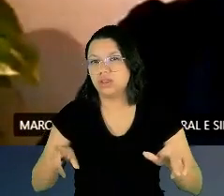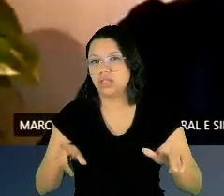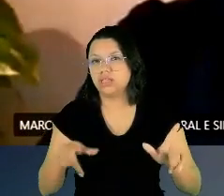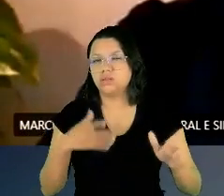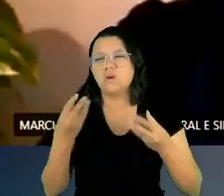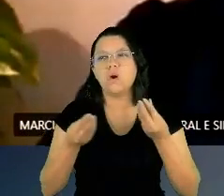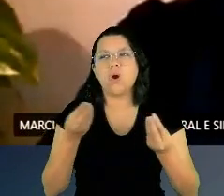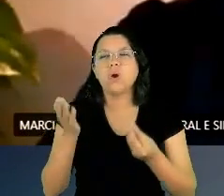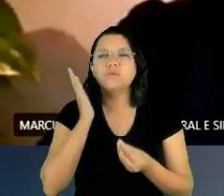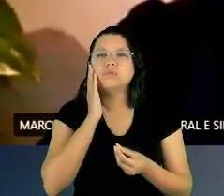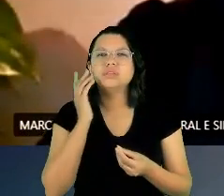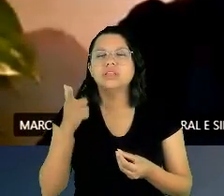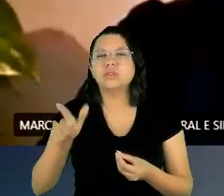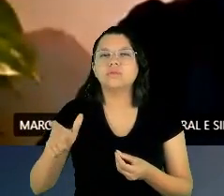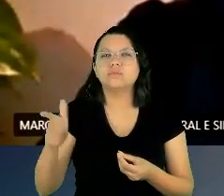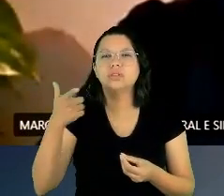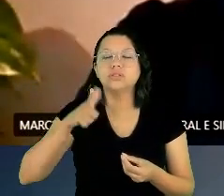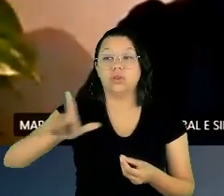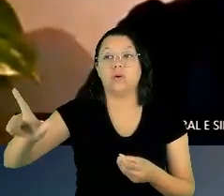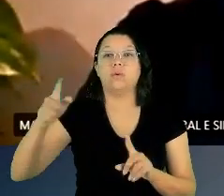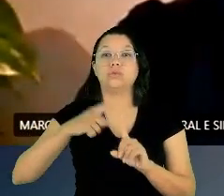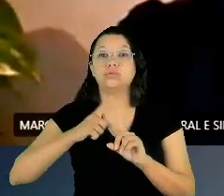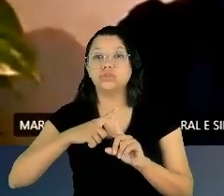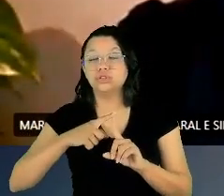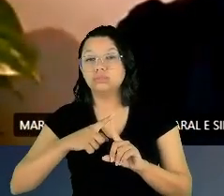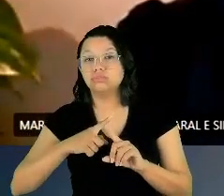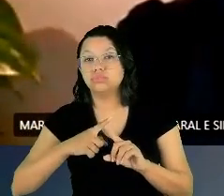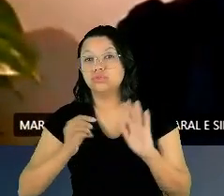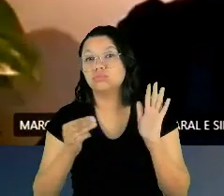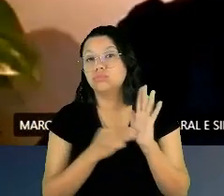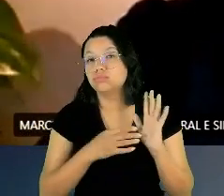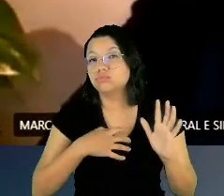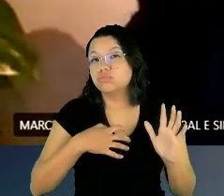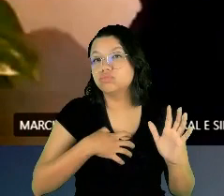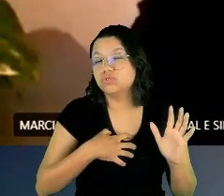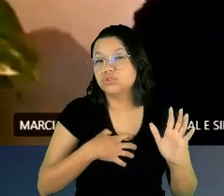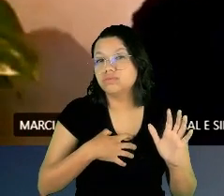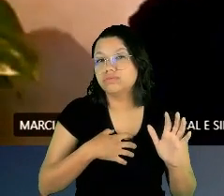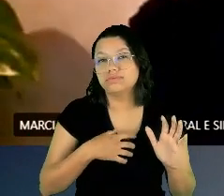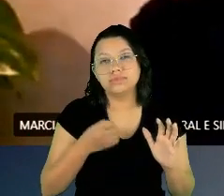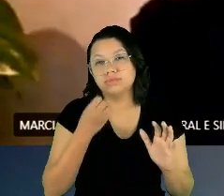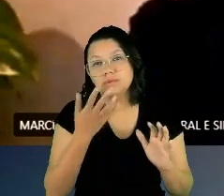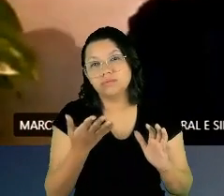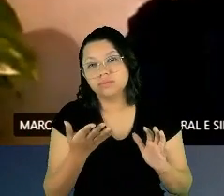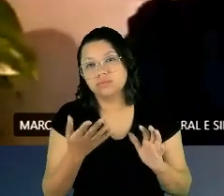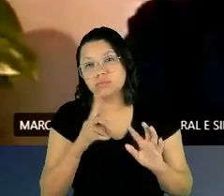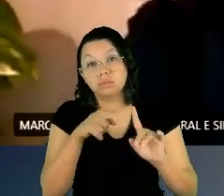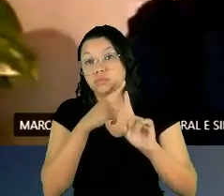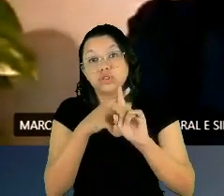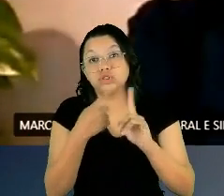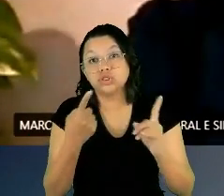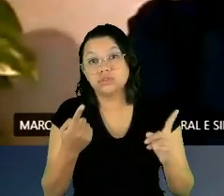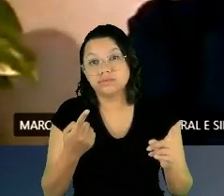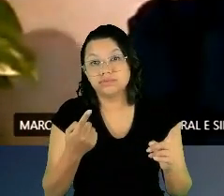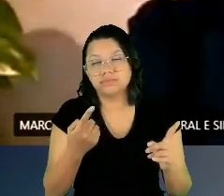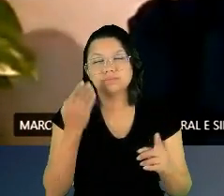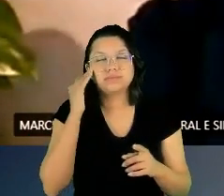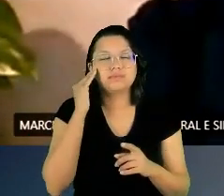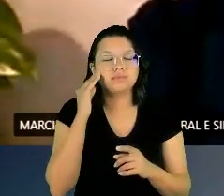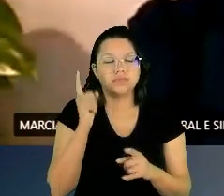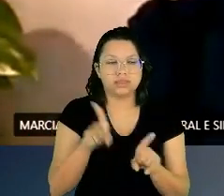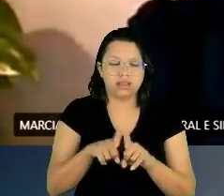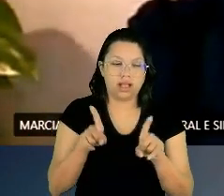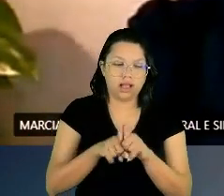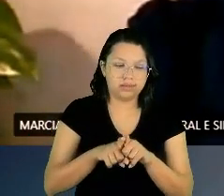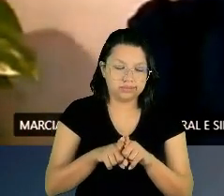que eu sei que eu não tenho esse outro tipo de motivação não tão positiva, né? Aí também nessa linha, por